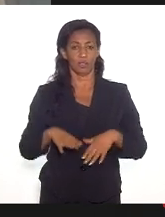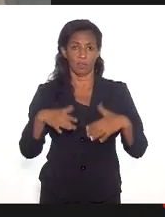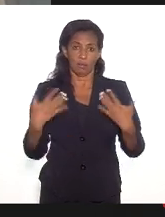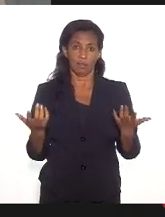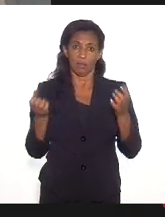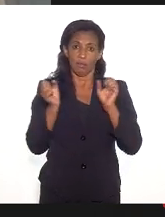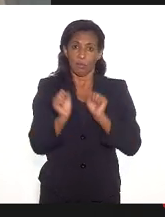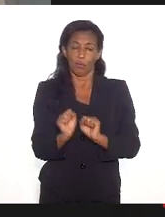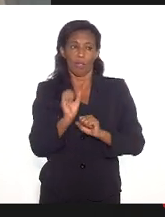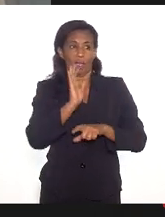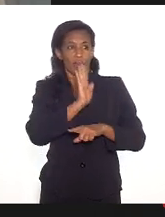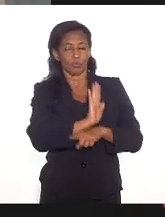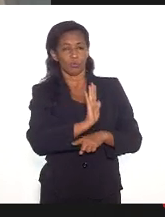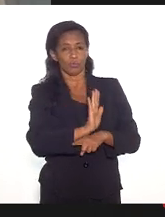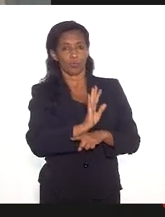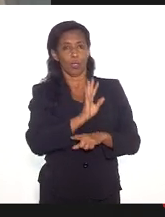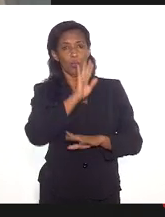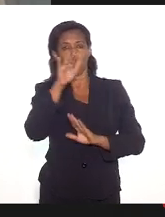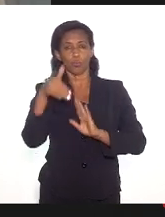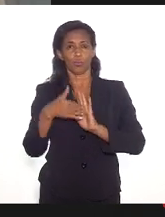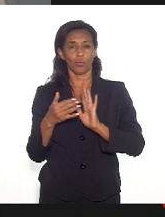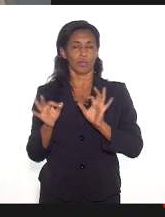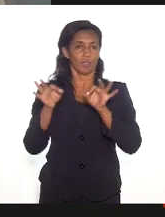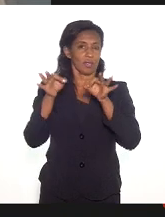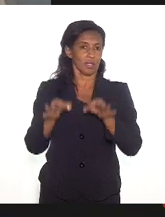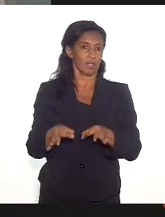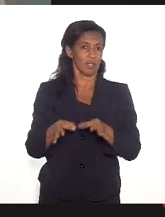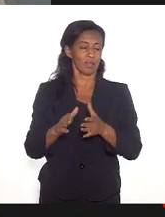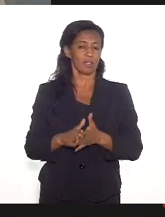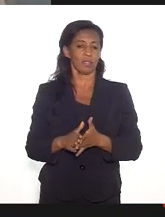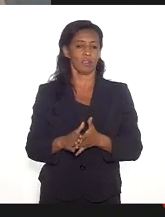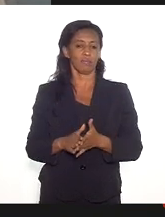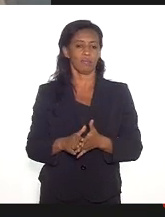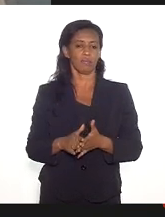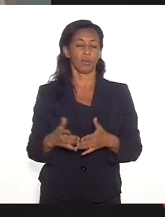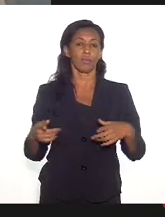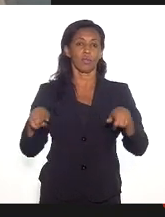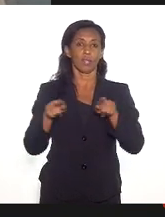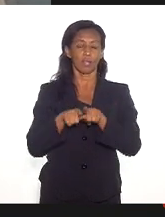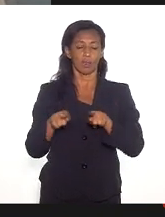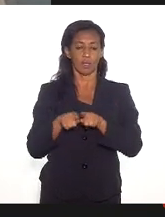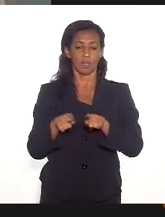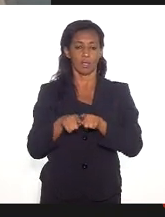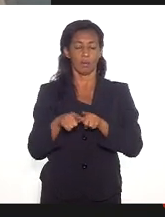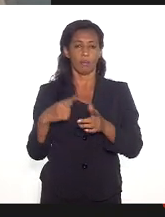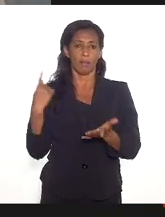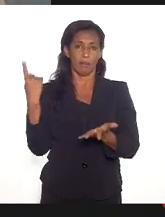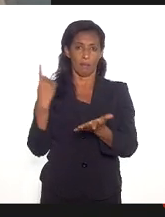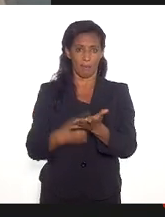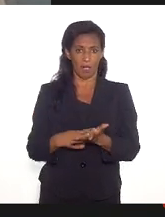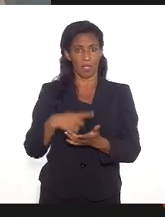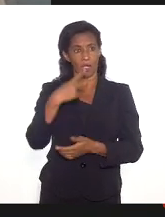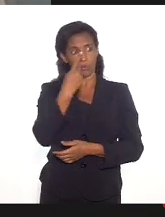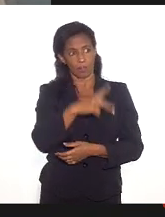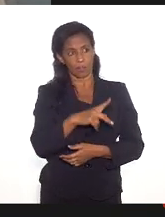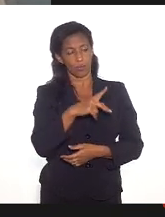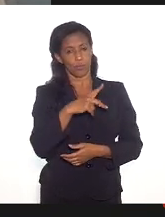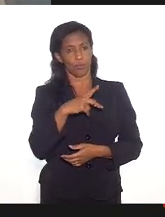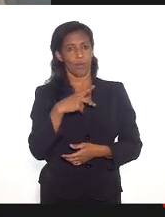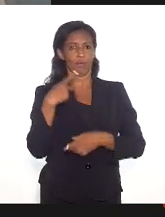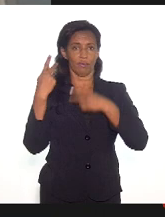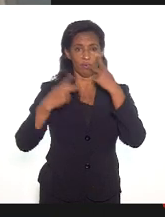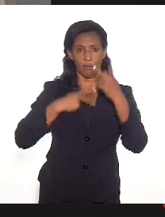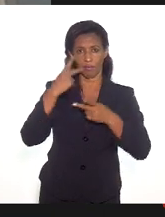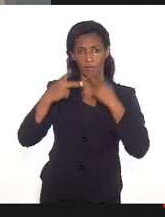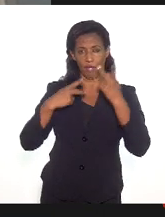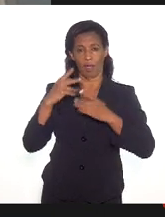poder contribuir, não é? Com toda certeza naquilo que foi também marcado dentro da sua apresentação, no que diz